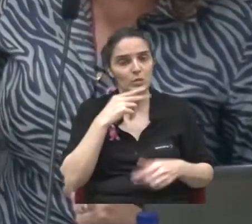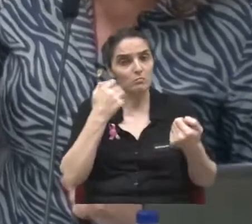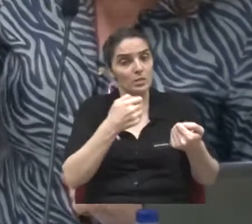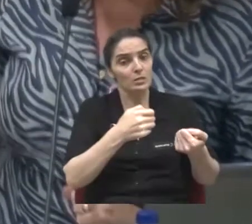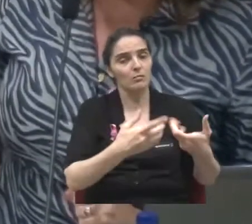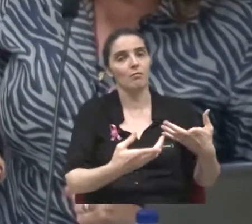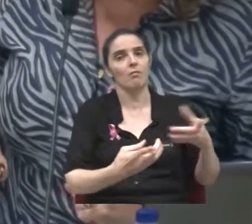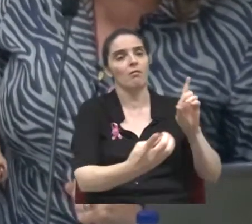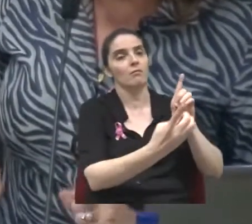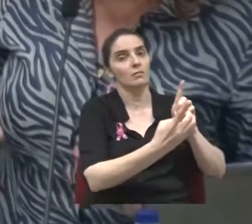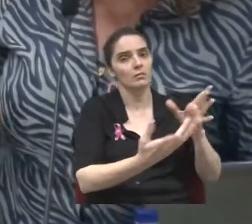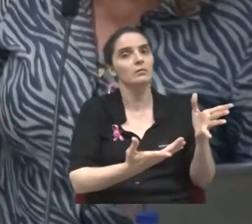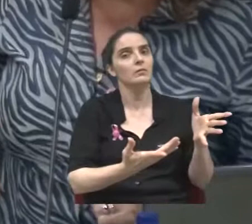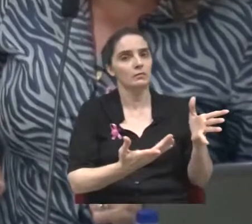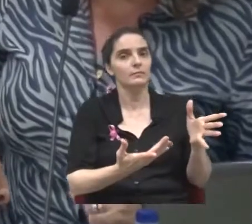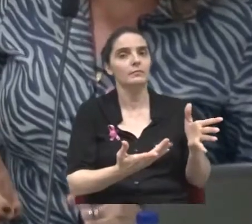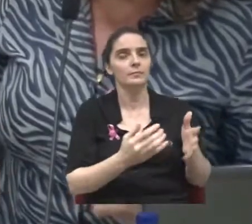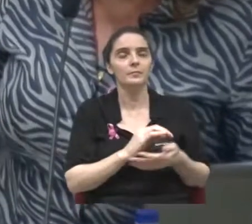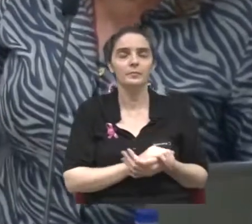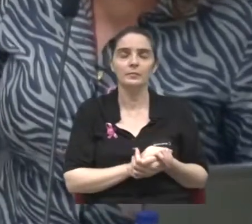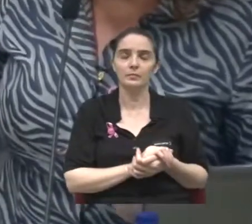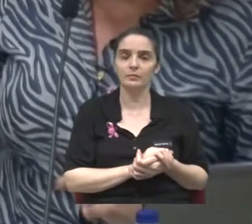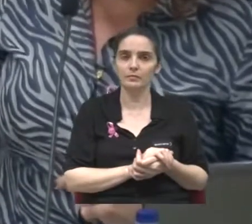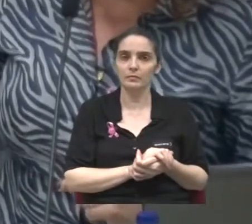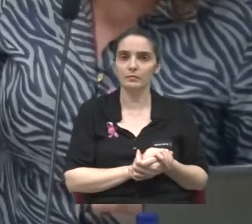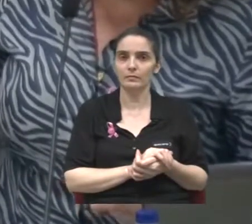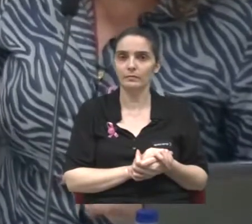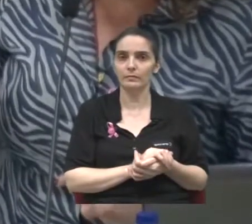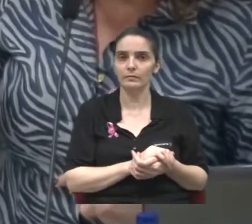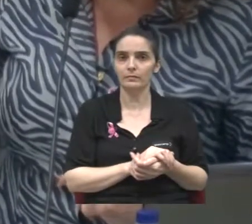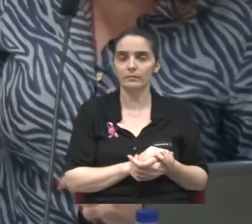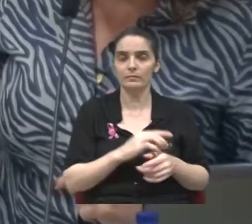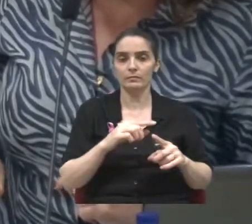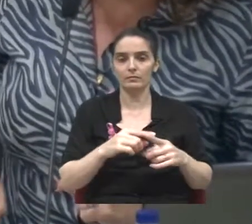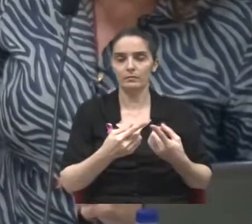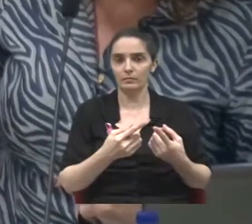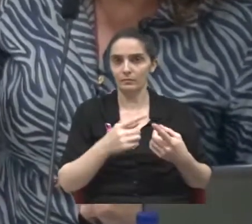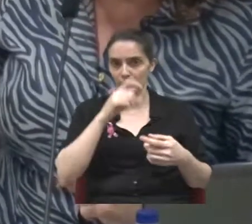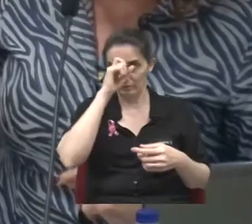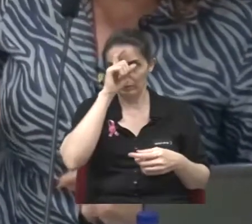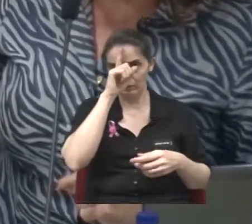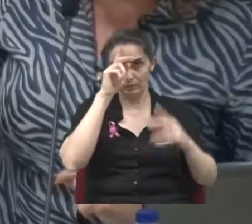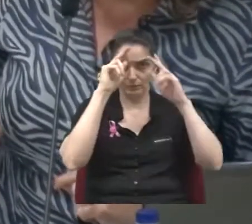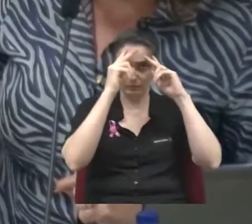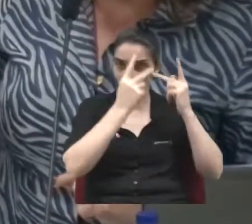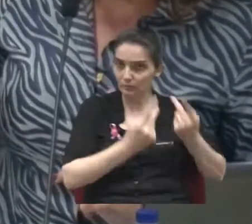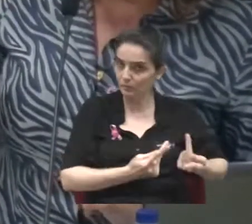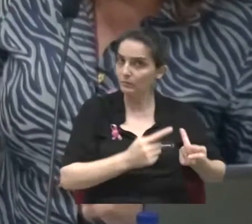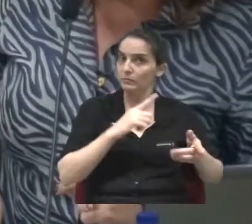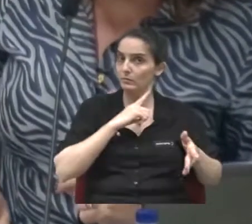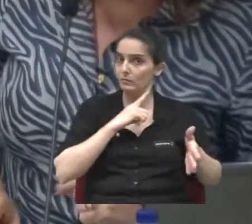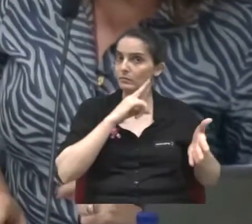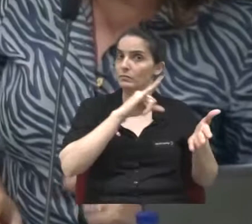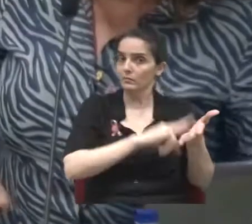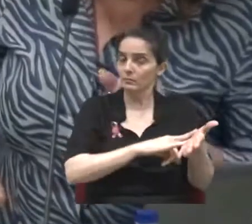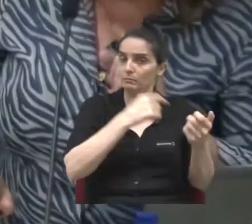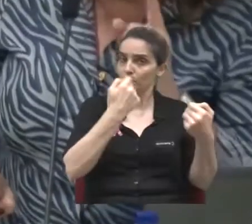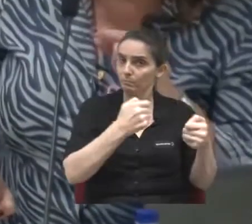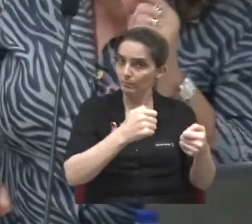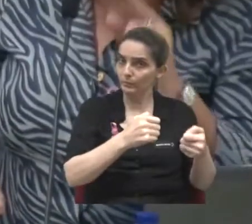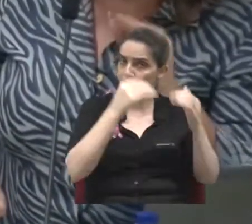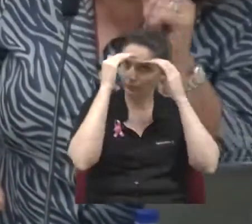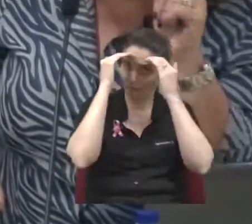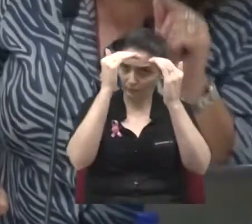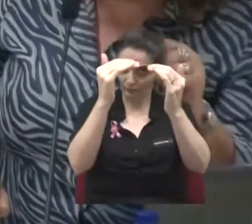ponto de vista psiquiátrico. Então, isso não exime o atendimento, porque a humanitária existe um contrato que é para ela cumprir esse contrato. Porque